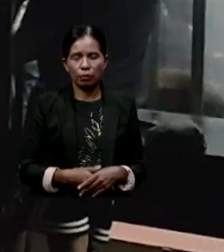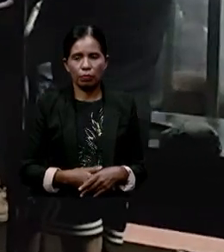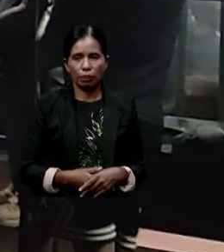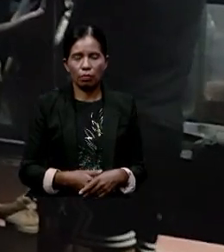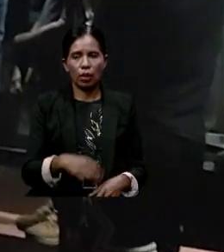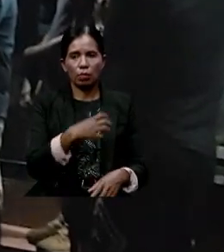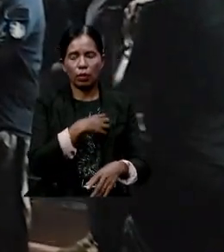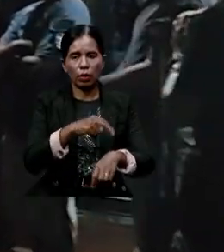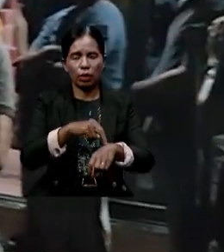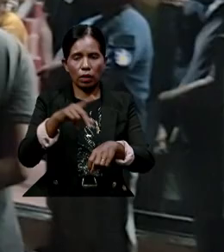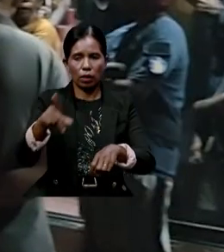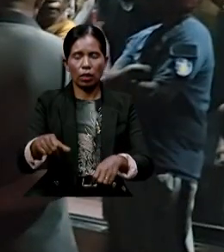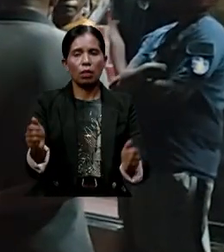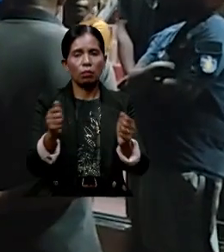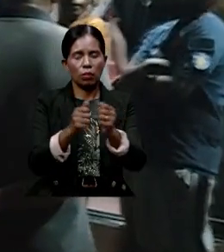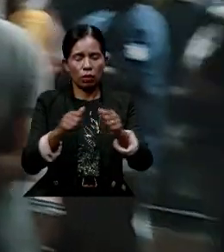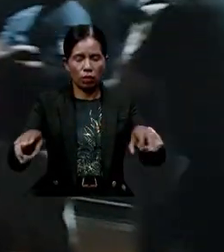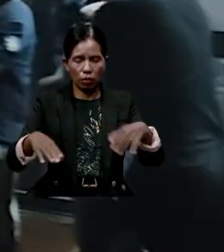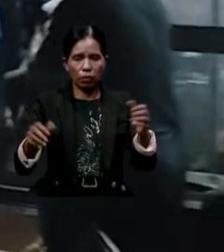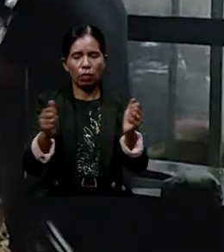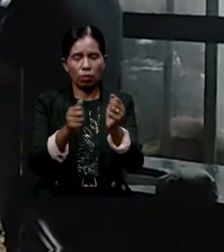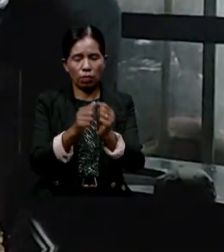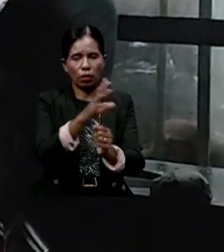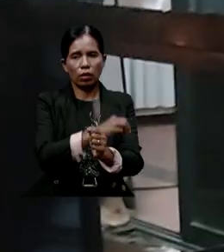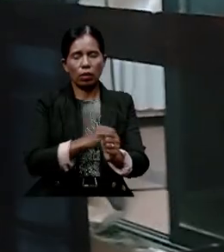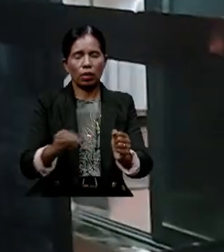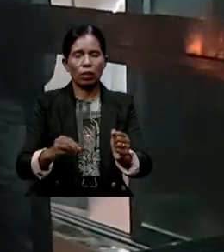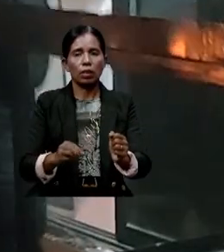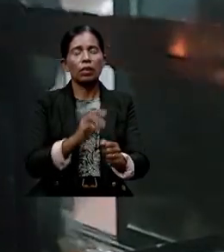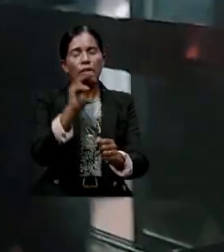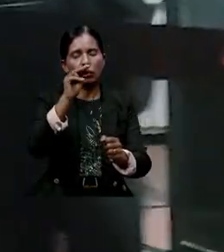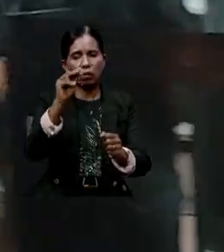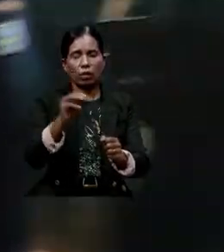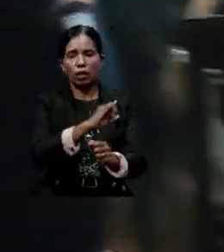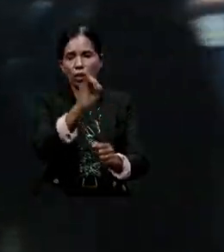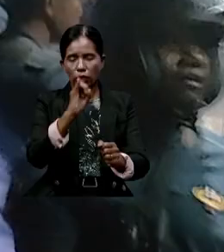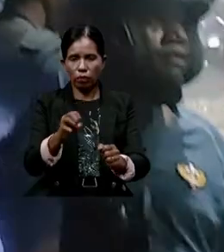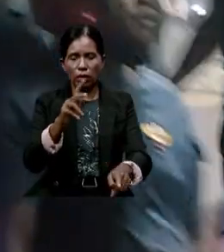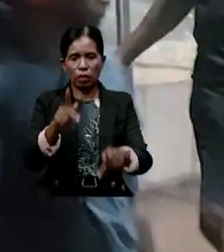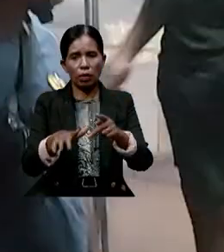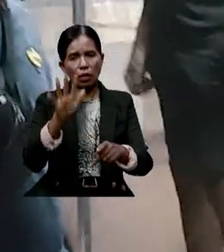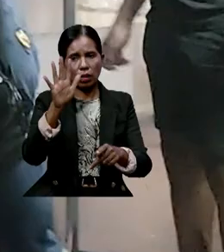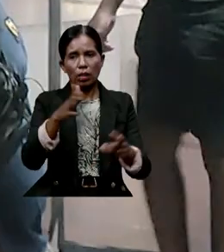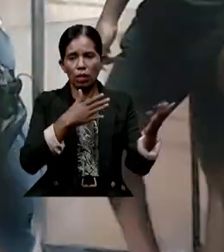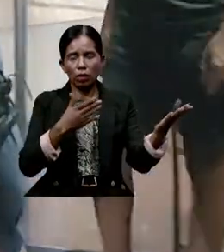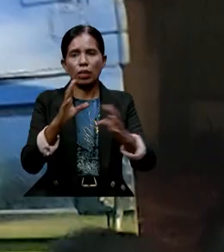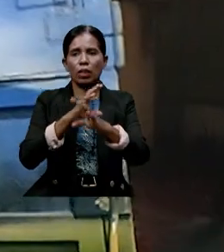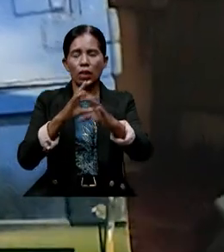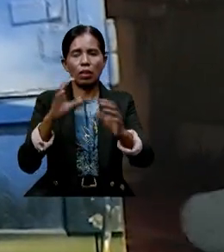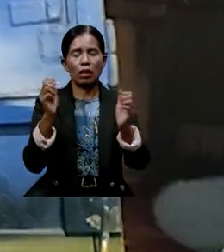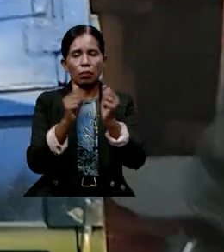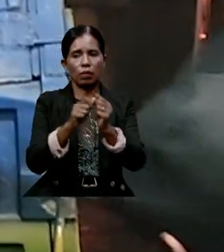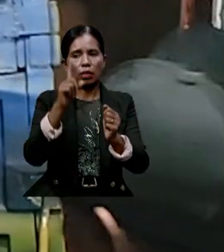Polícia Nacional Timor-Leste ha muito com o Serviço de Informação Criminal e a segunda madrugada, né, identifica cidadão na Lima, nebelori careta caminhoneta